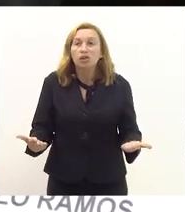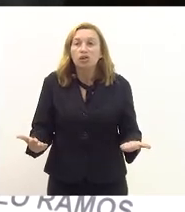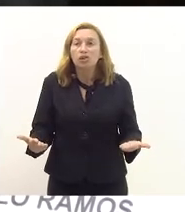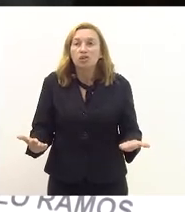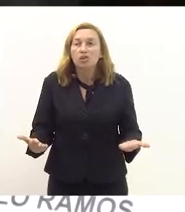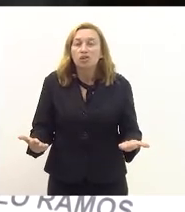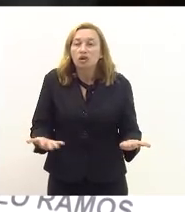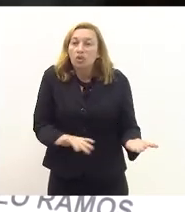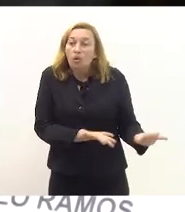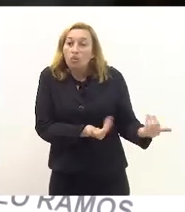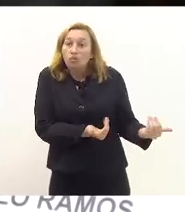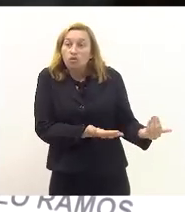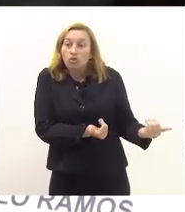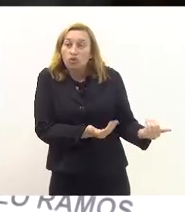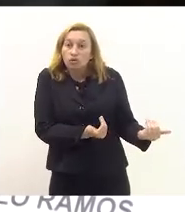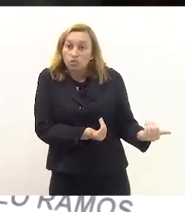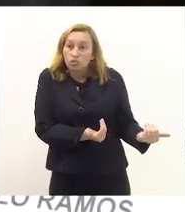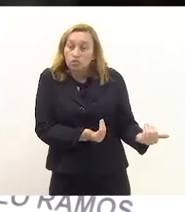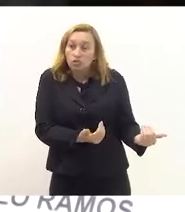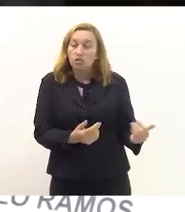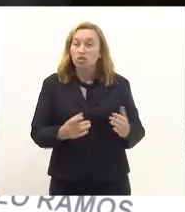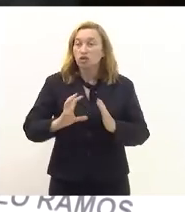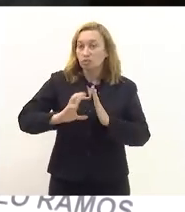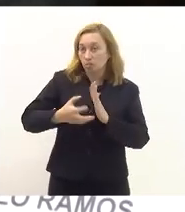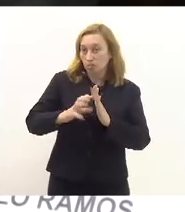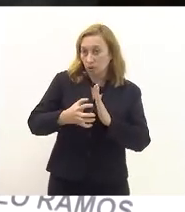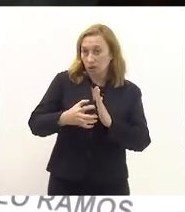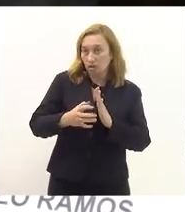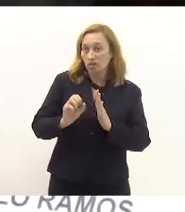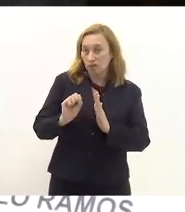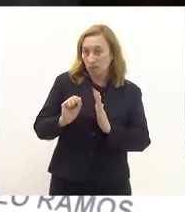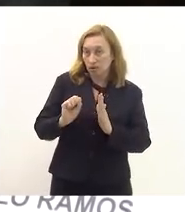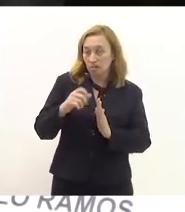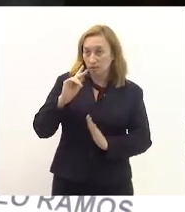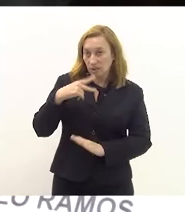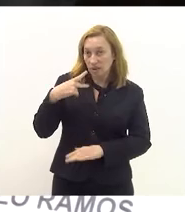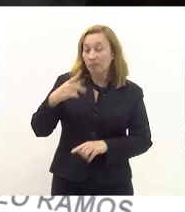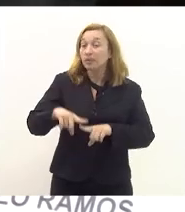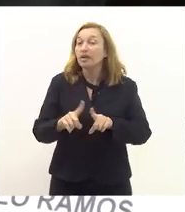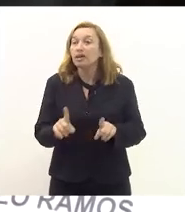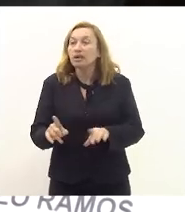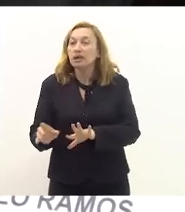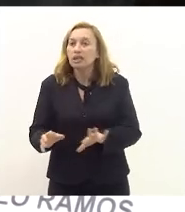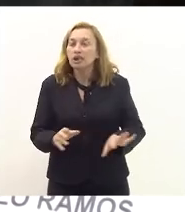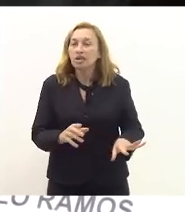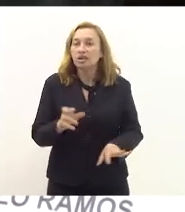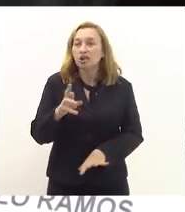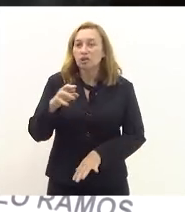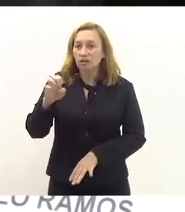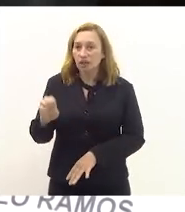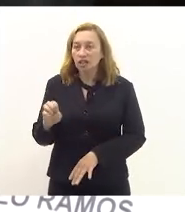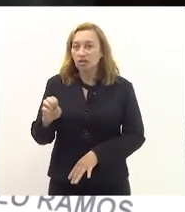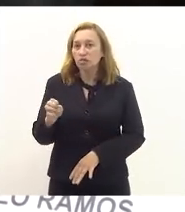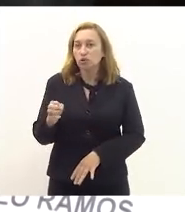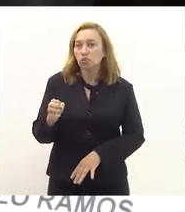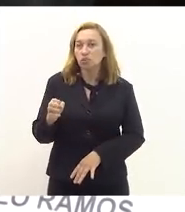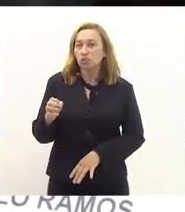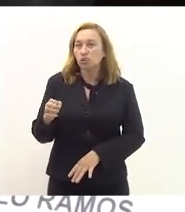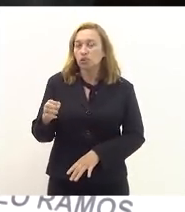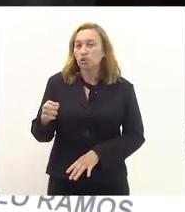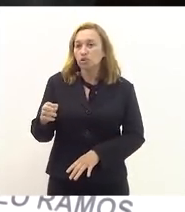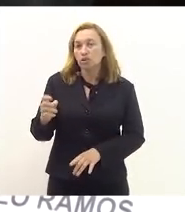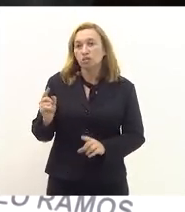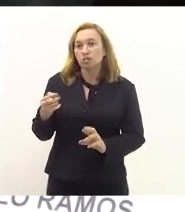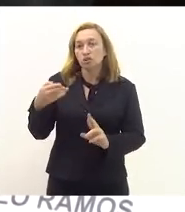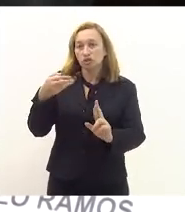na juventude, fiz política partidária. Mas aí, por uma ironia do destino, o